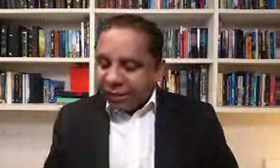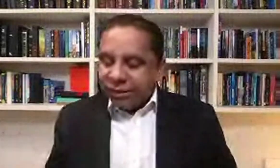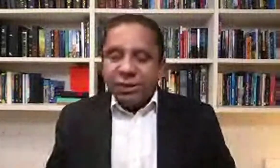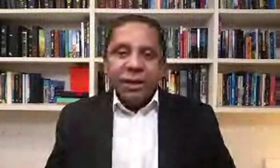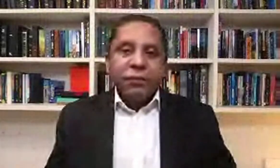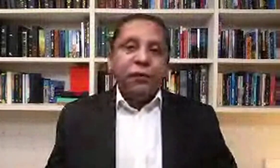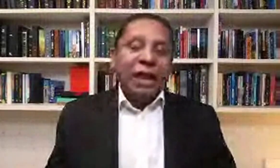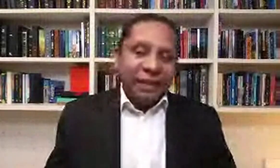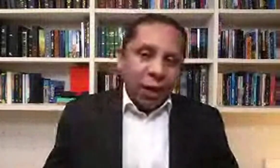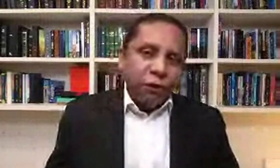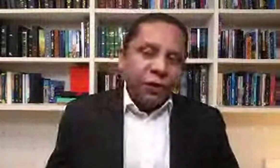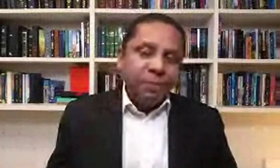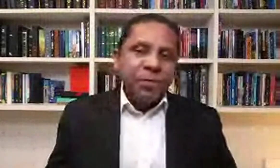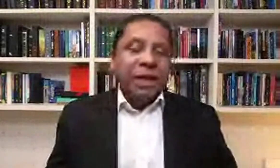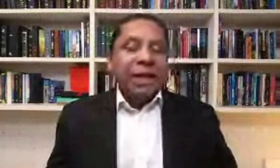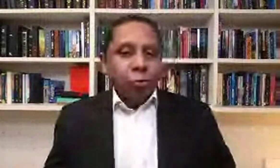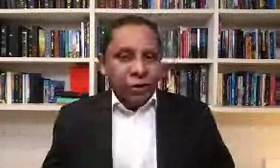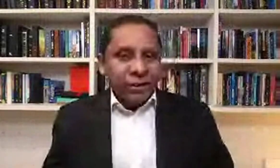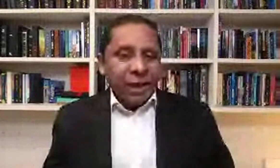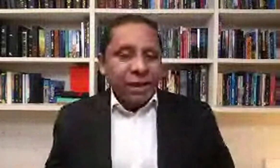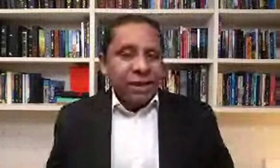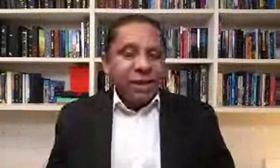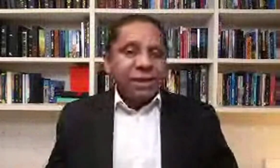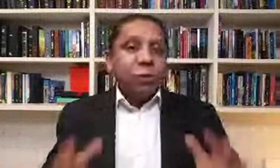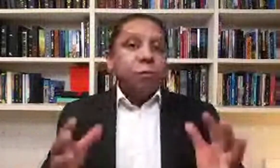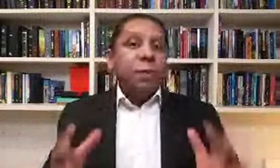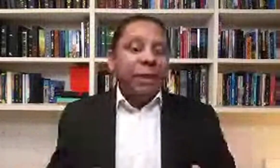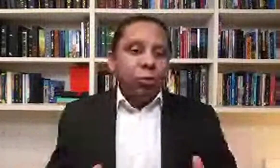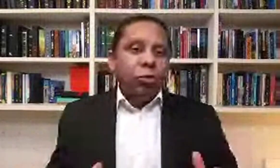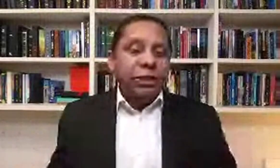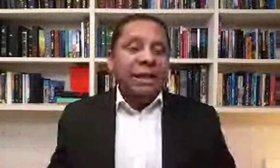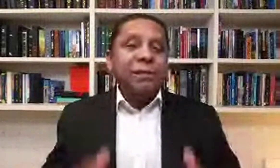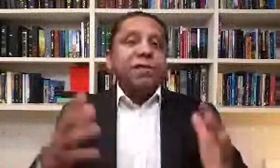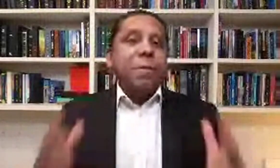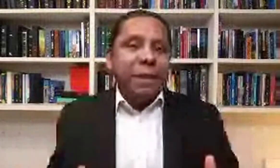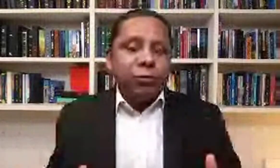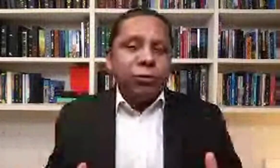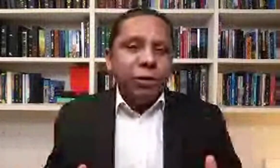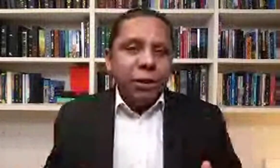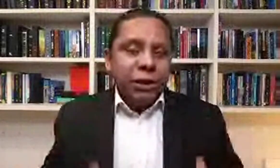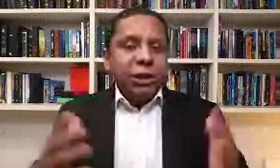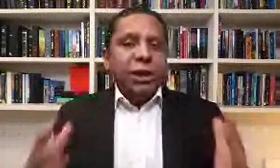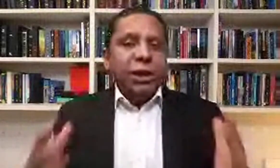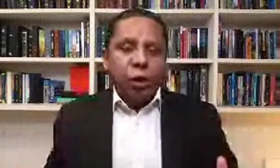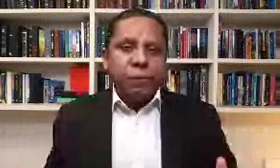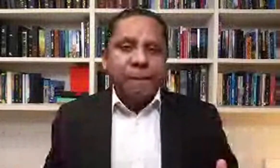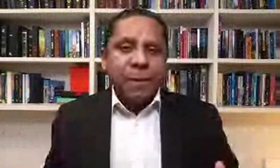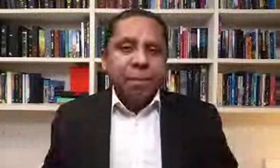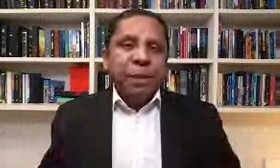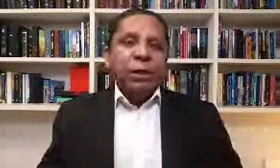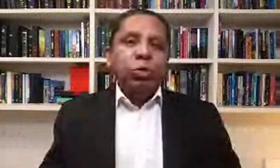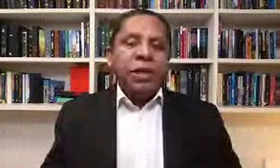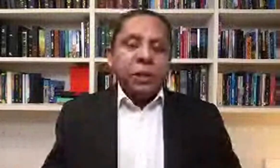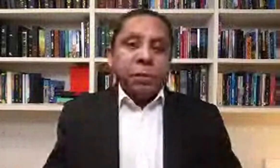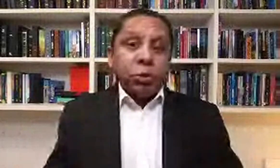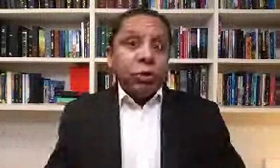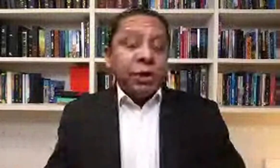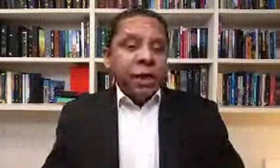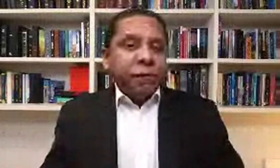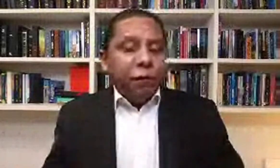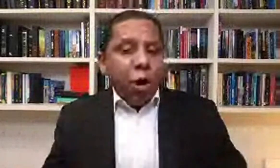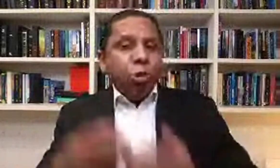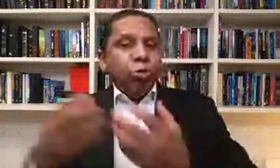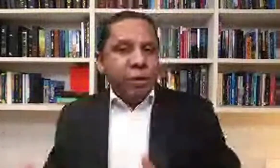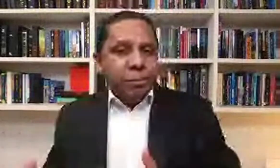vem Sardes, Filadélfia e Laodiceia. São períodos de reavivamento e de reforma. Período em que as